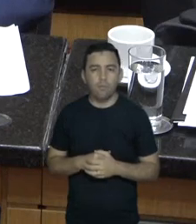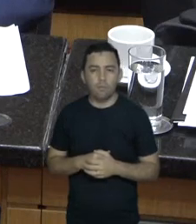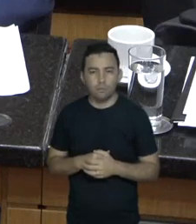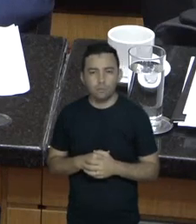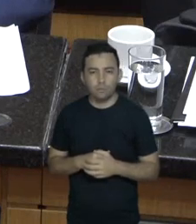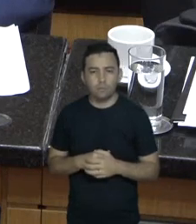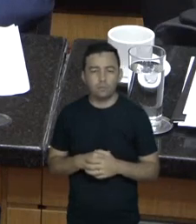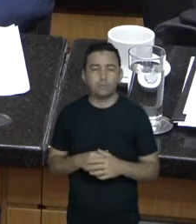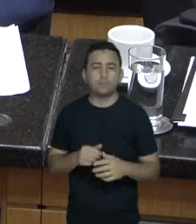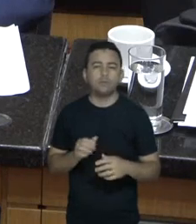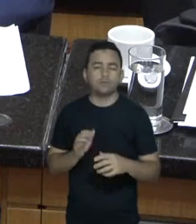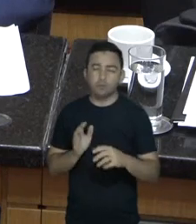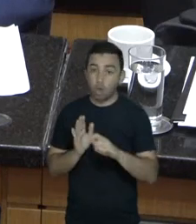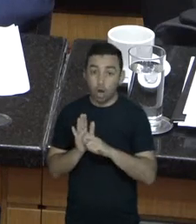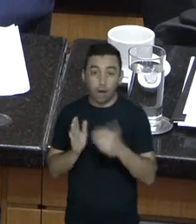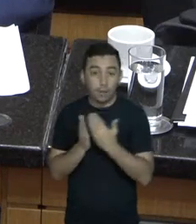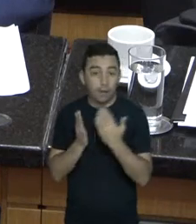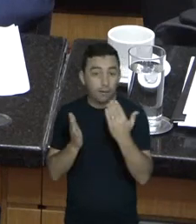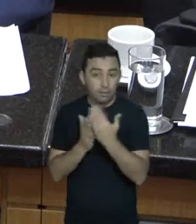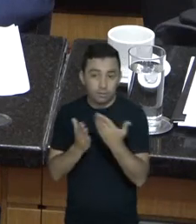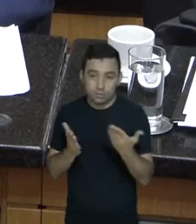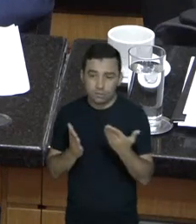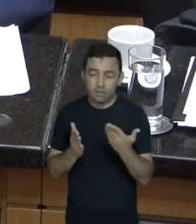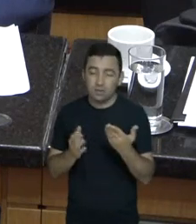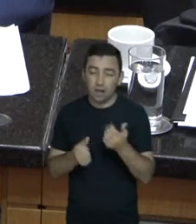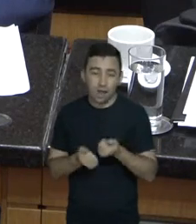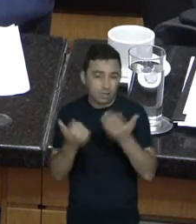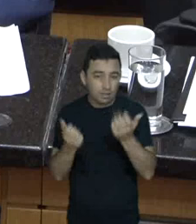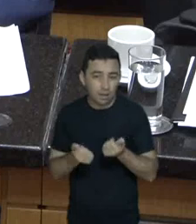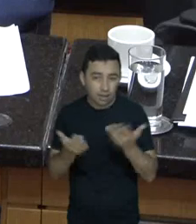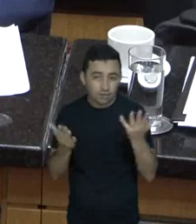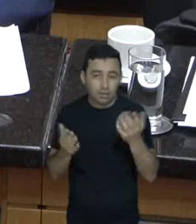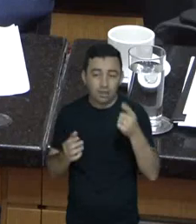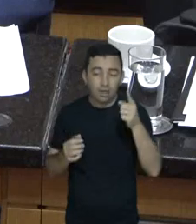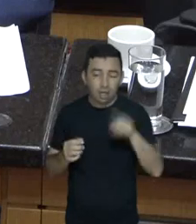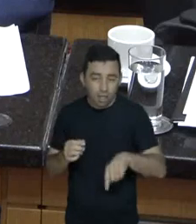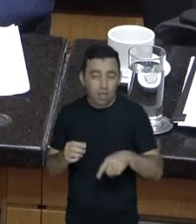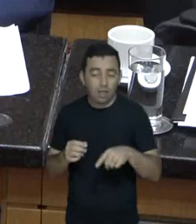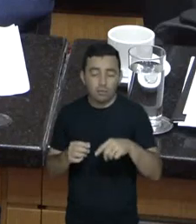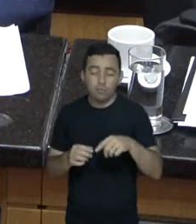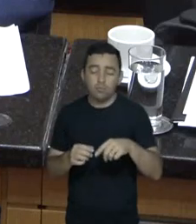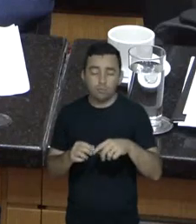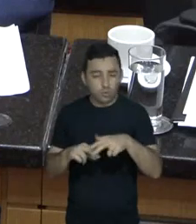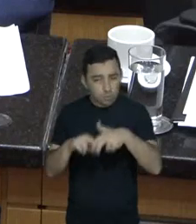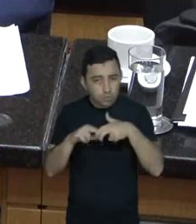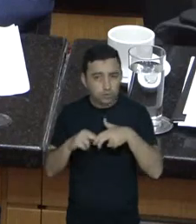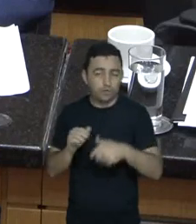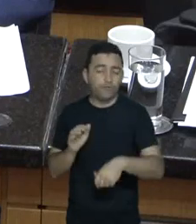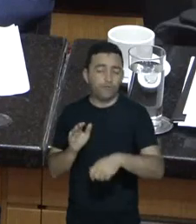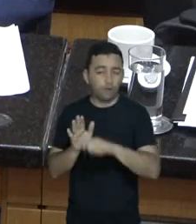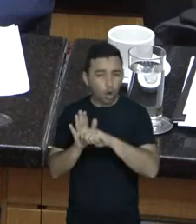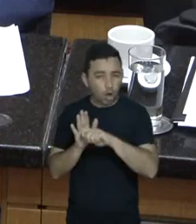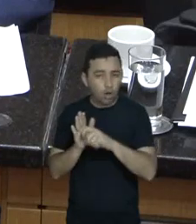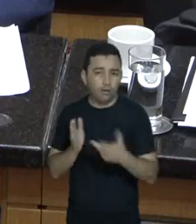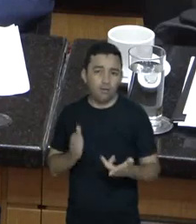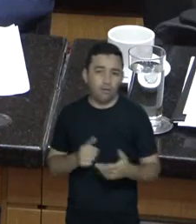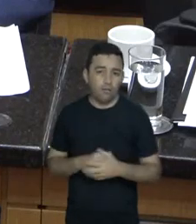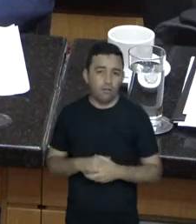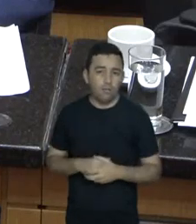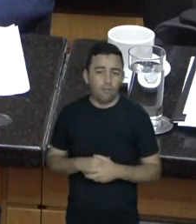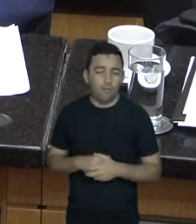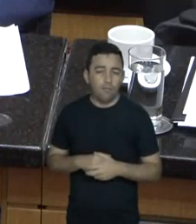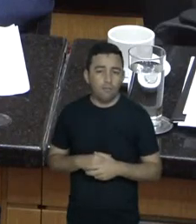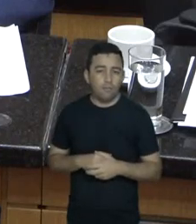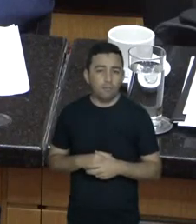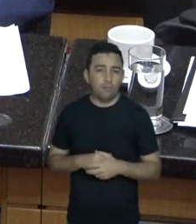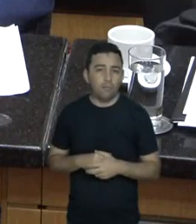gastos inacreditáveis com segurança pública são justamente da droga. É lógico que a